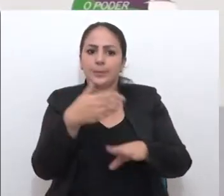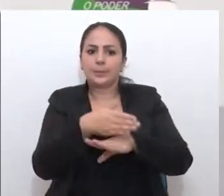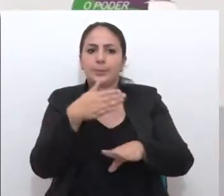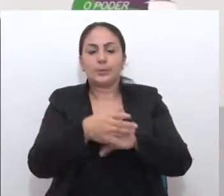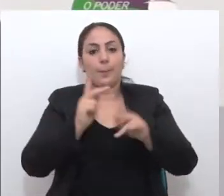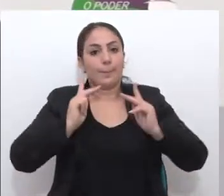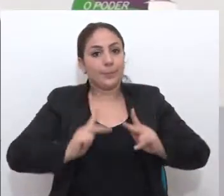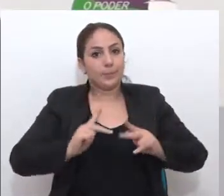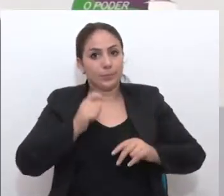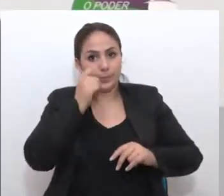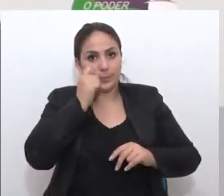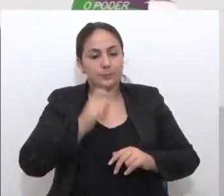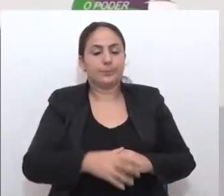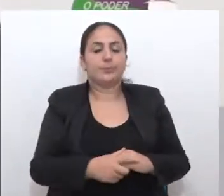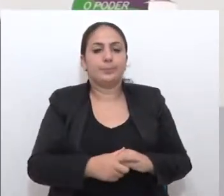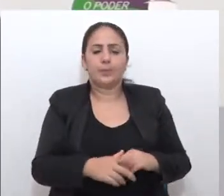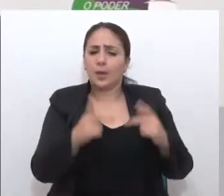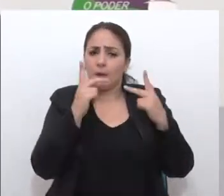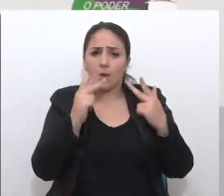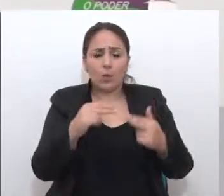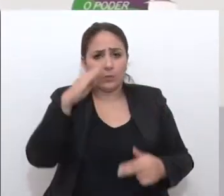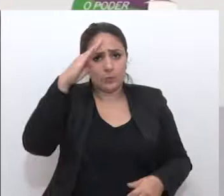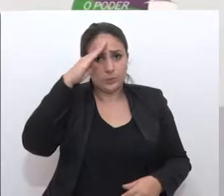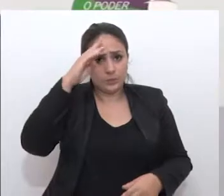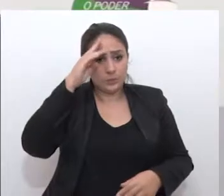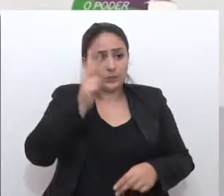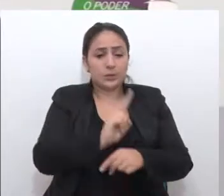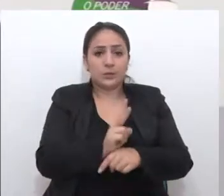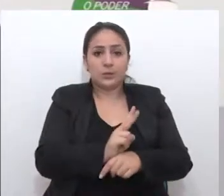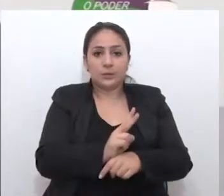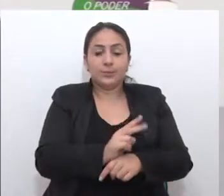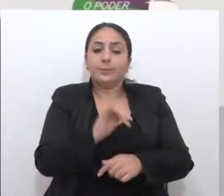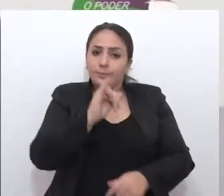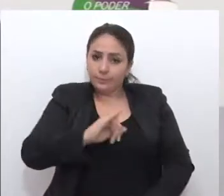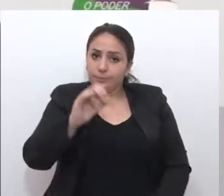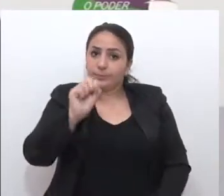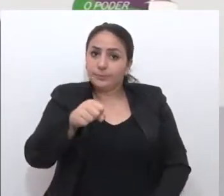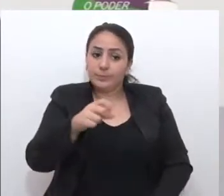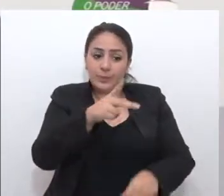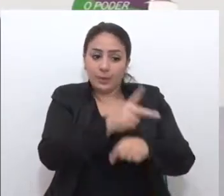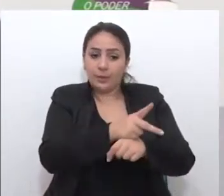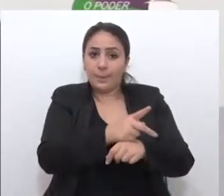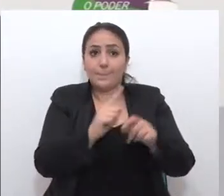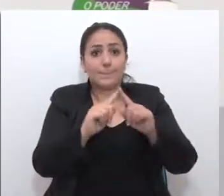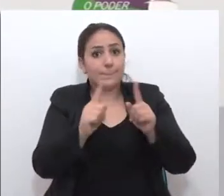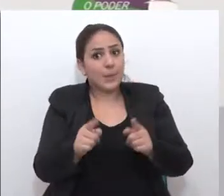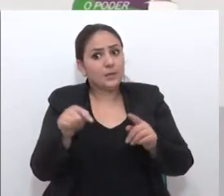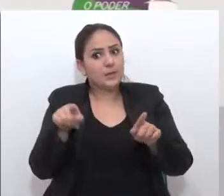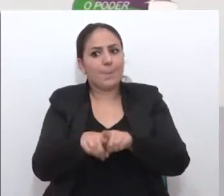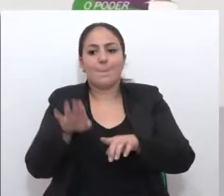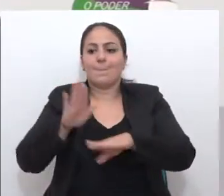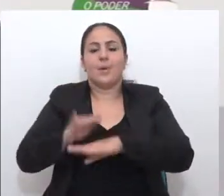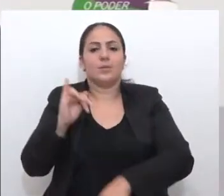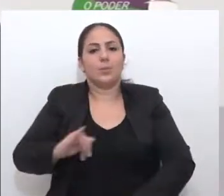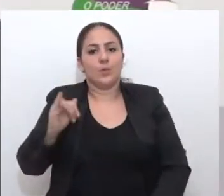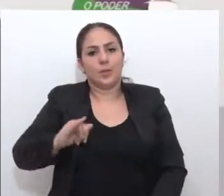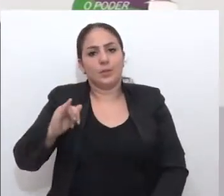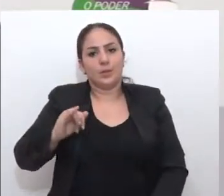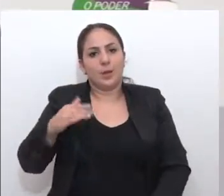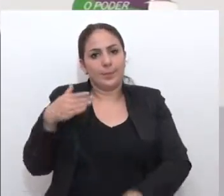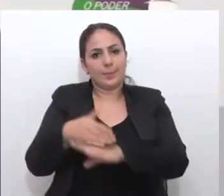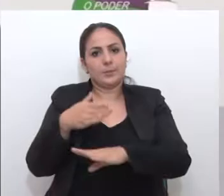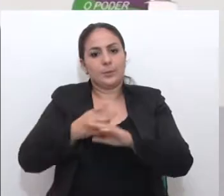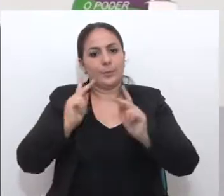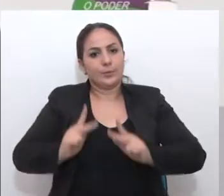é necessário sim a presença de uma pessoa física. E assim também com os vigilantes. O vídeo do monitoramento é importante, mas também tão importante ou até mais